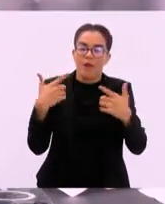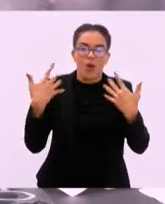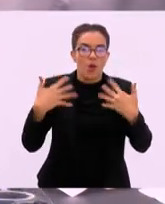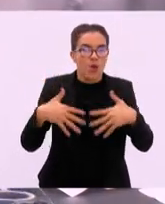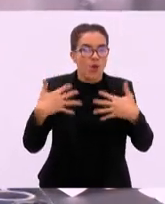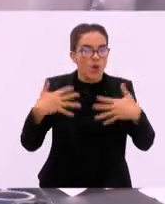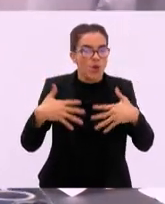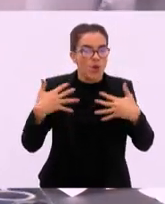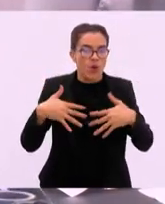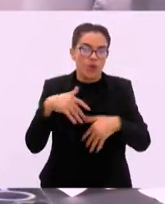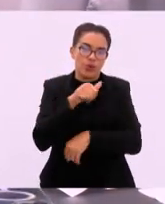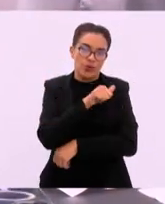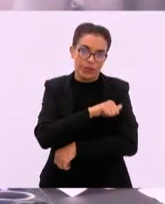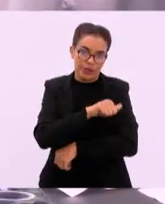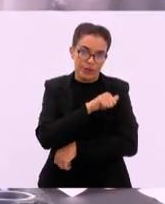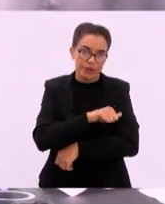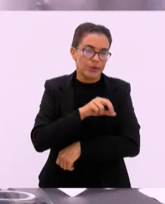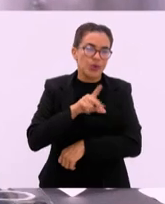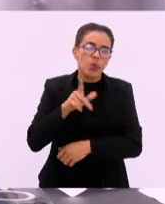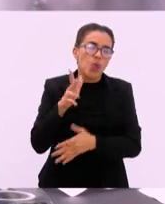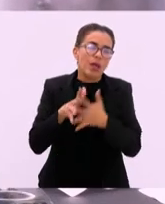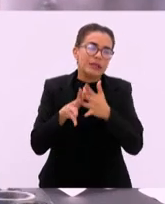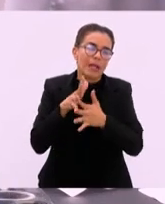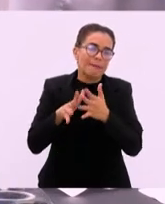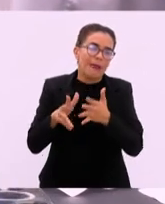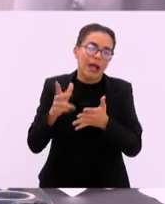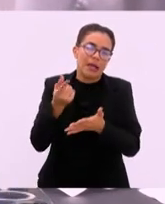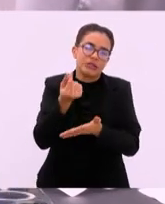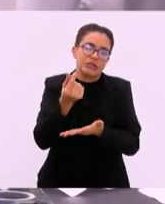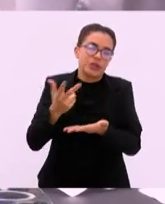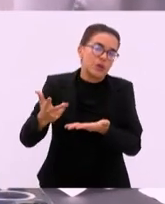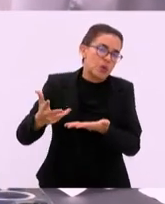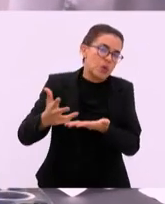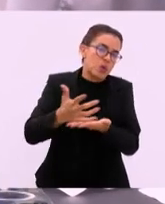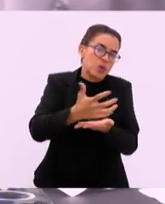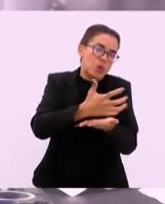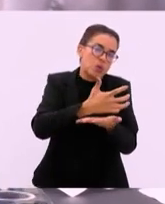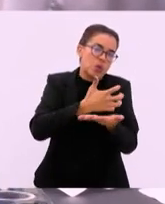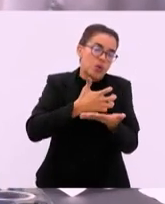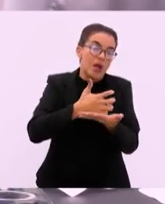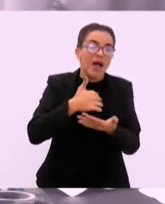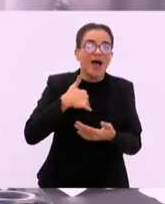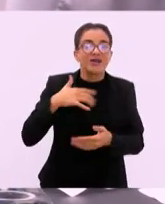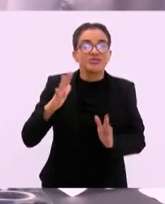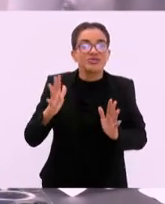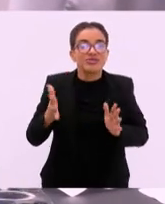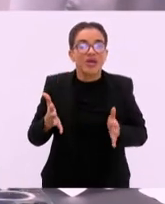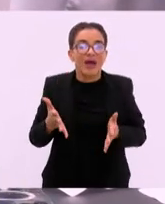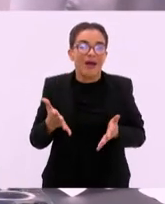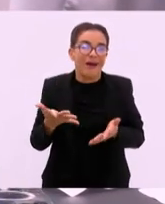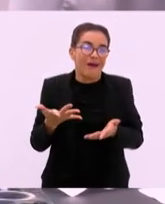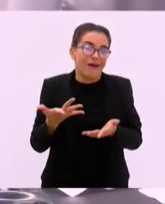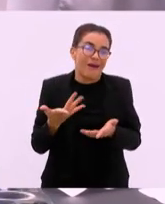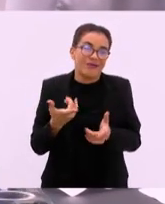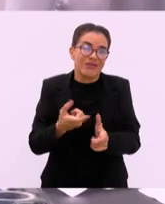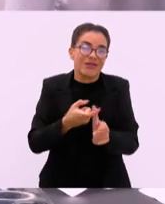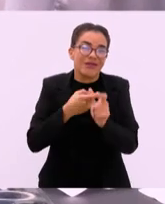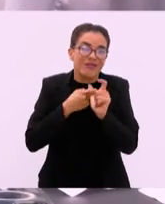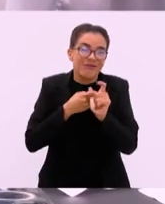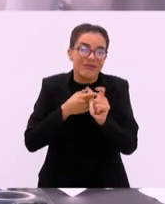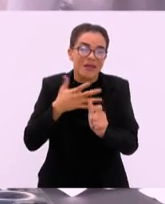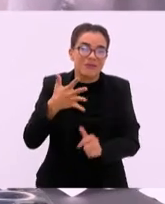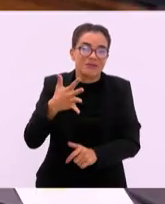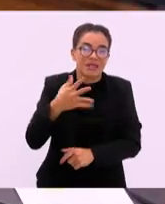impacta, não faz aumento de arrecadação nenhum, porque ninguém vai pagar ou deixar de pagar, paga porque não tem condições. Nós estamos com uma inadimplência de